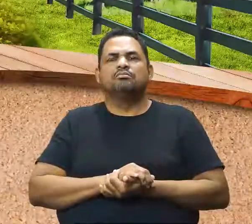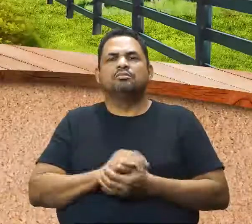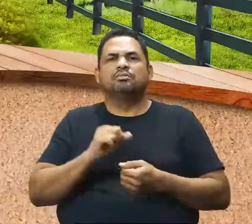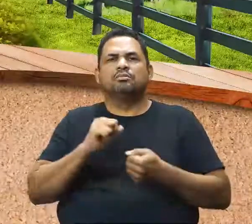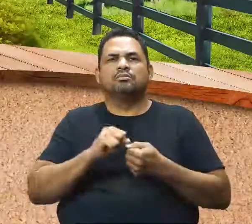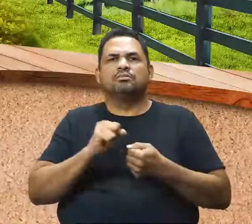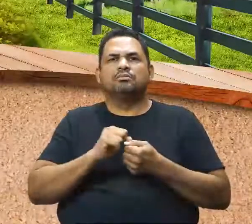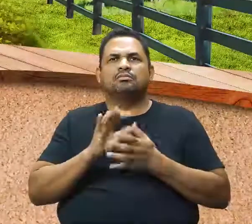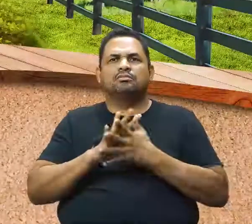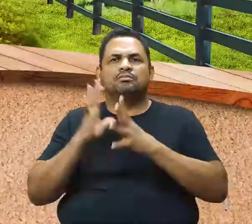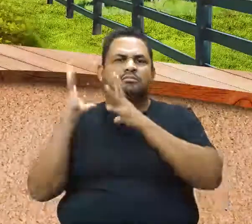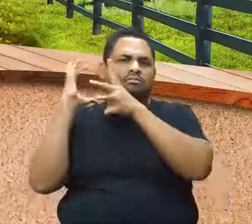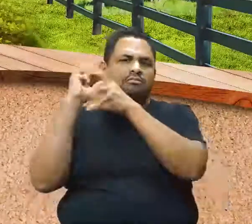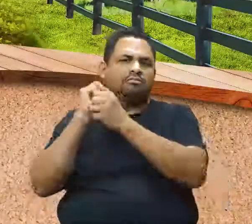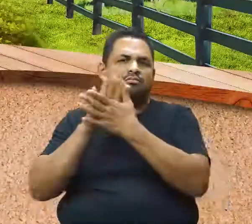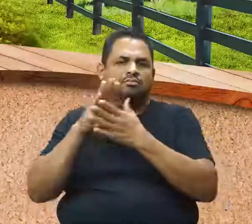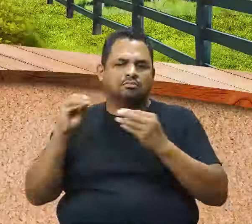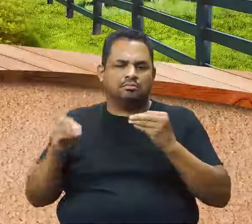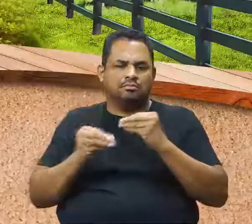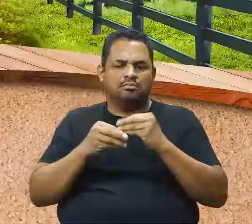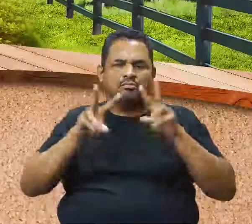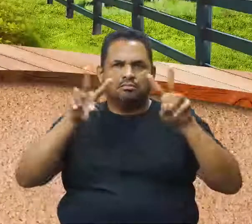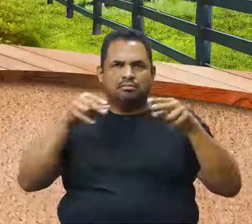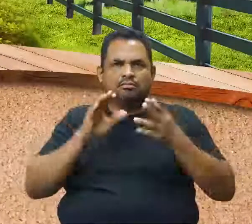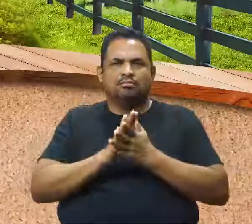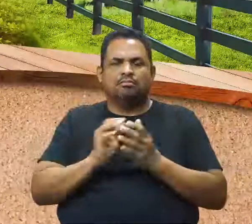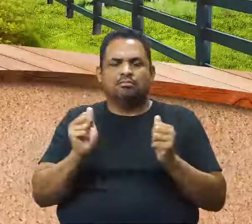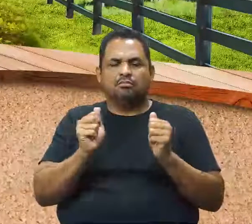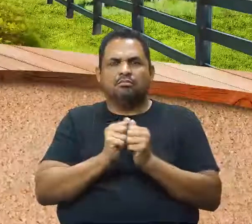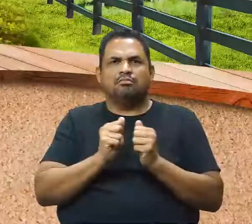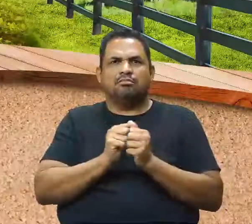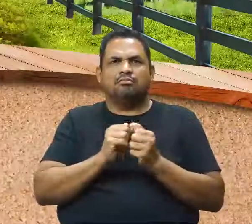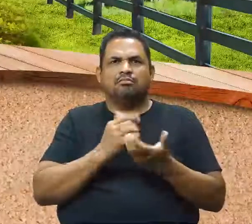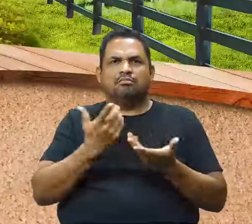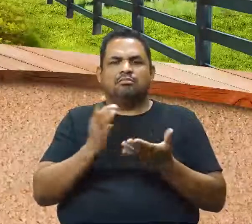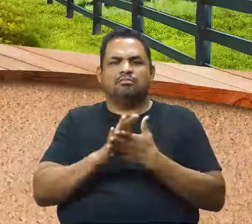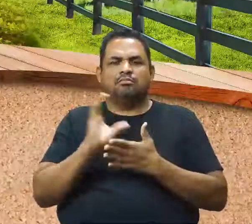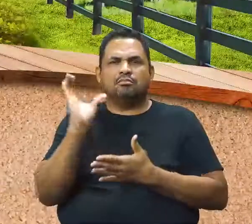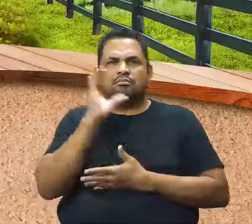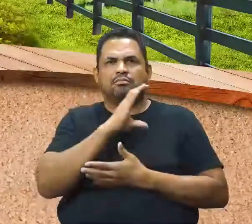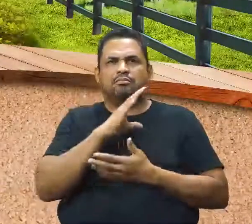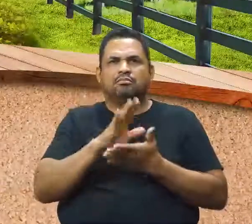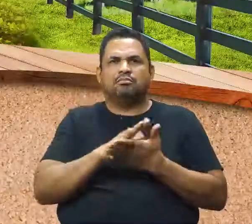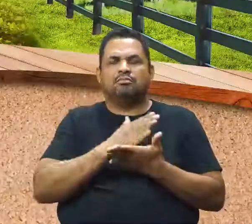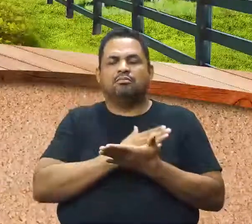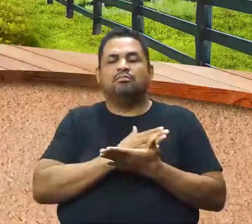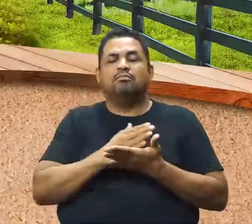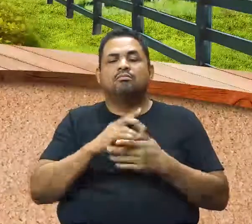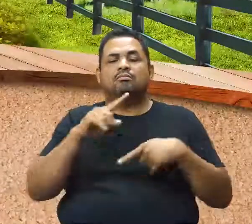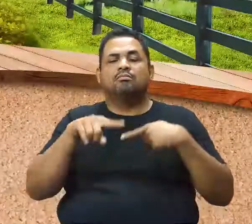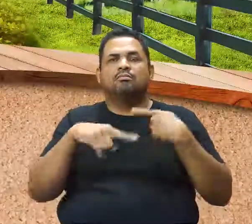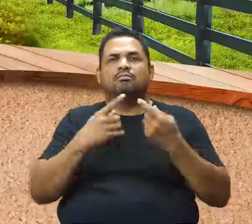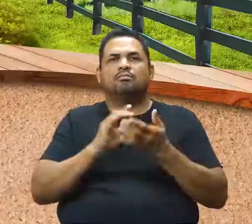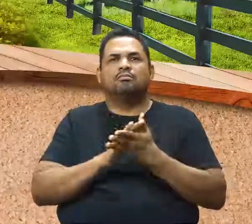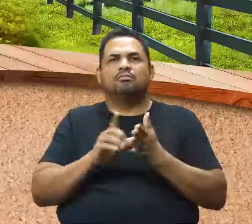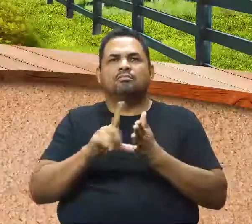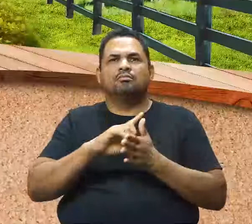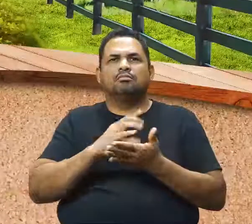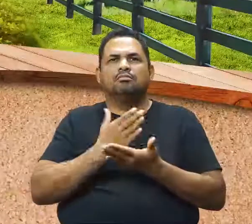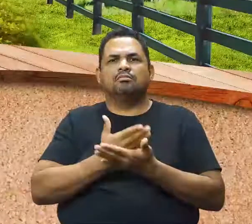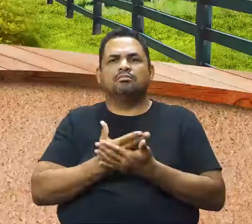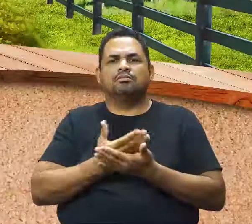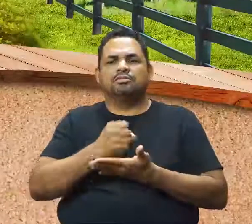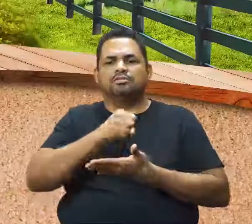essa revisão e adição desse assunto juntamente com o bate-bola jogo rápido que a gente vai iniciar daqui a pouco, antes de vocês iniciarem